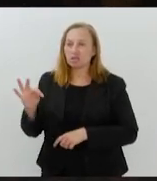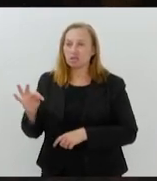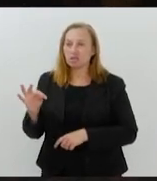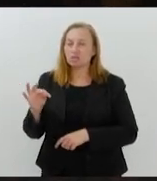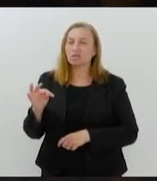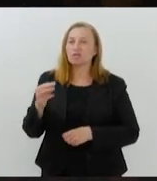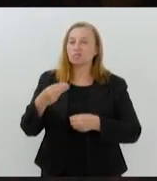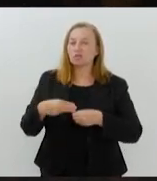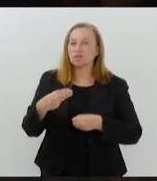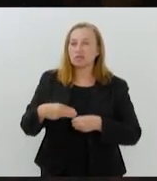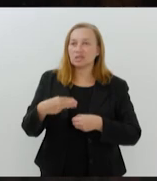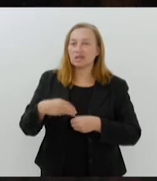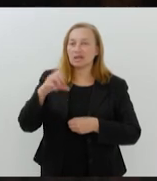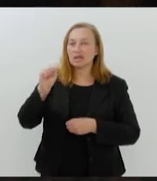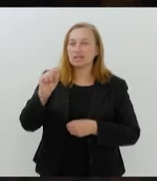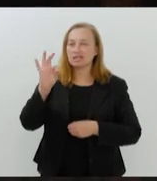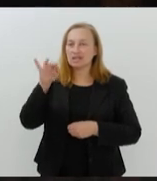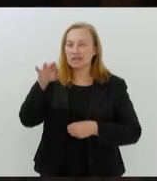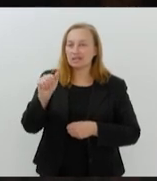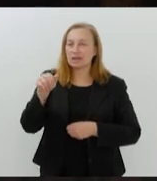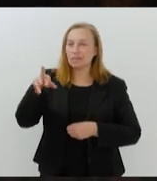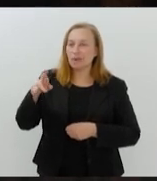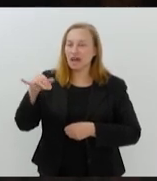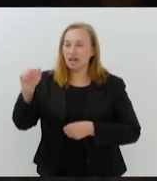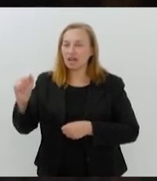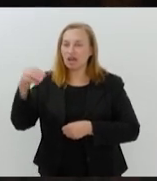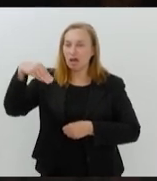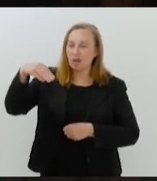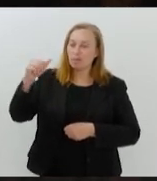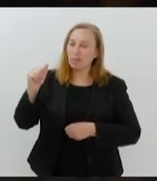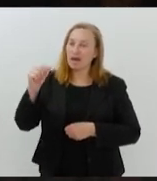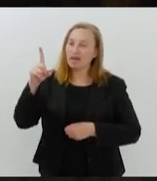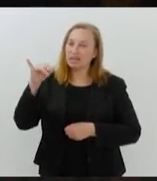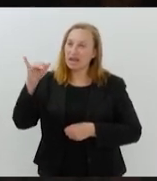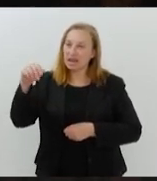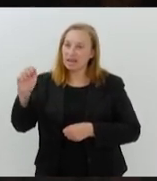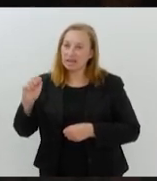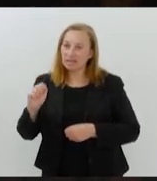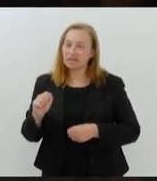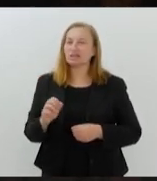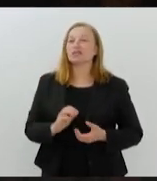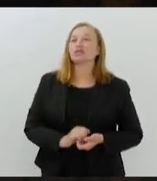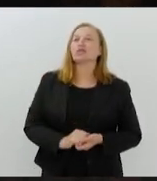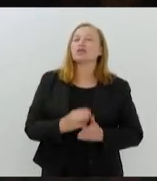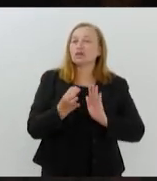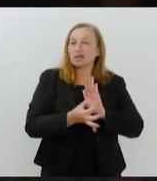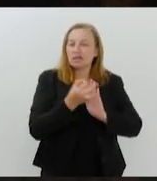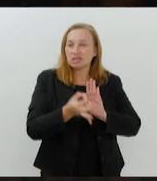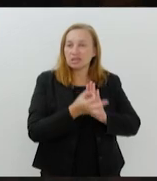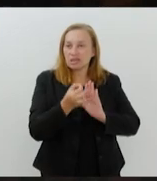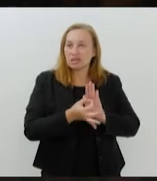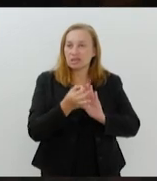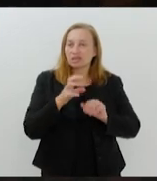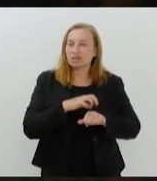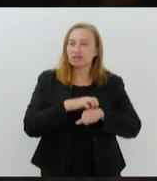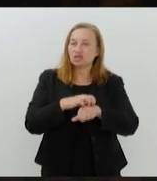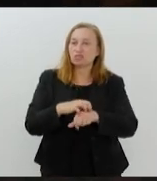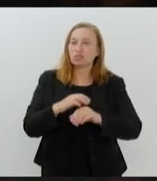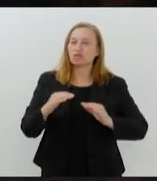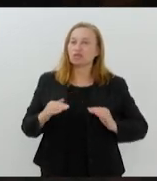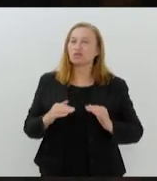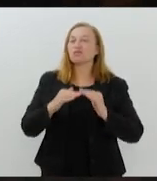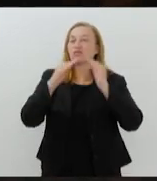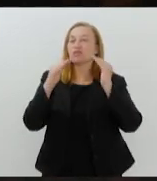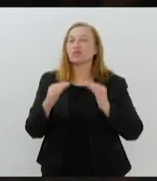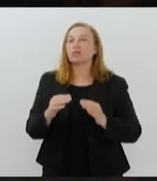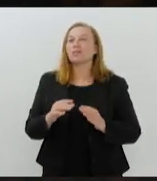Madalena. Pareceres das comissões de Constituição e Justiça pela juridicidade com emenda de transporte favorável, assuntos municipais